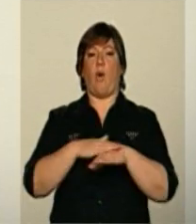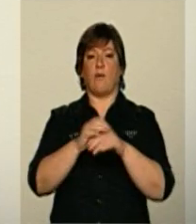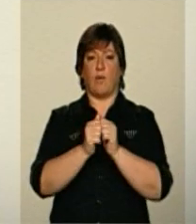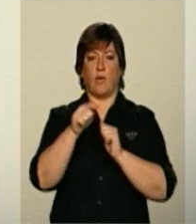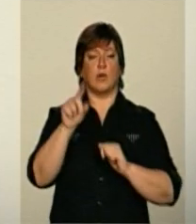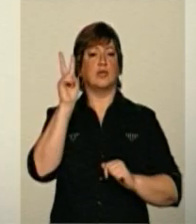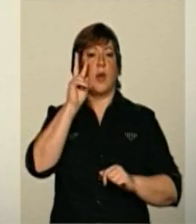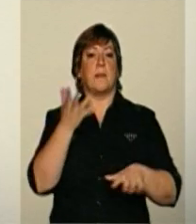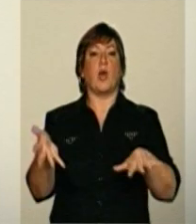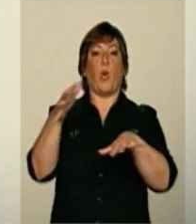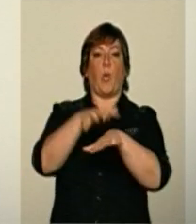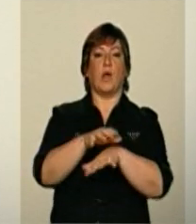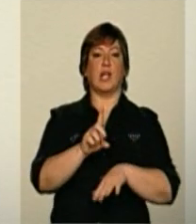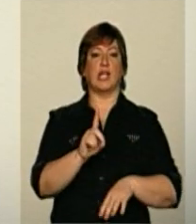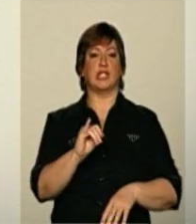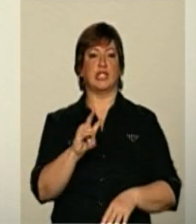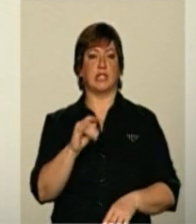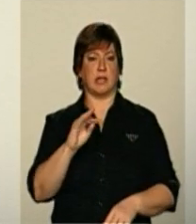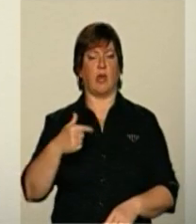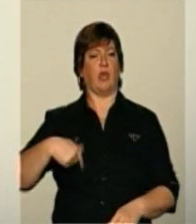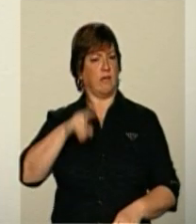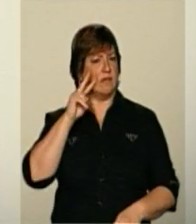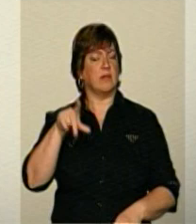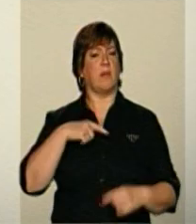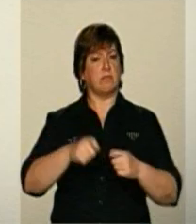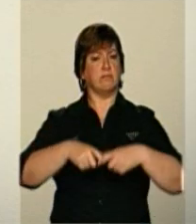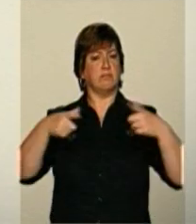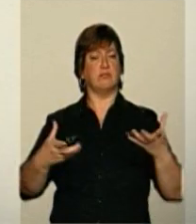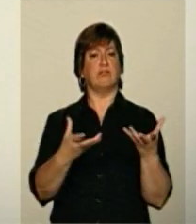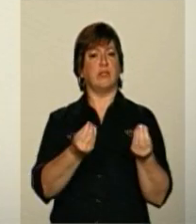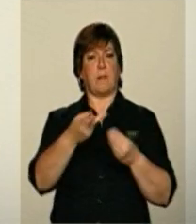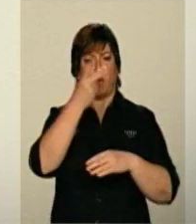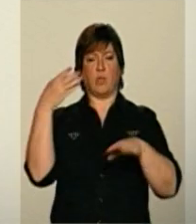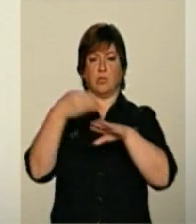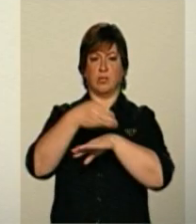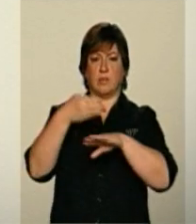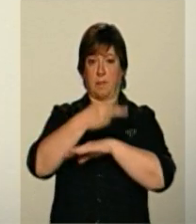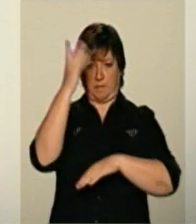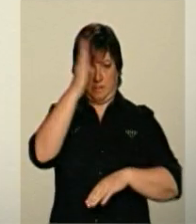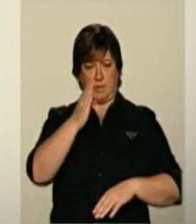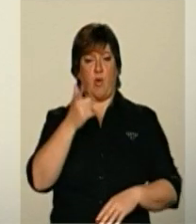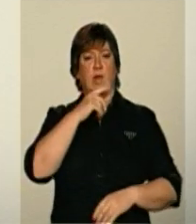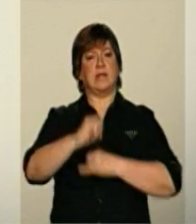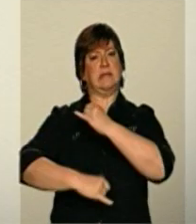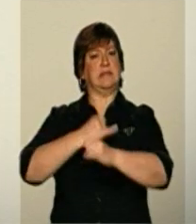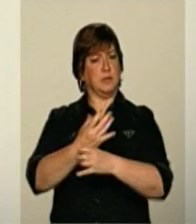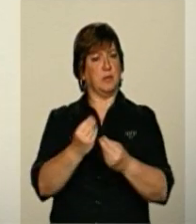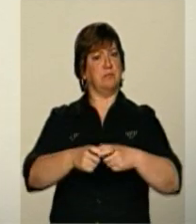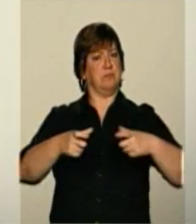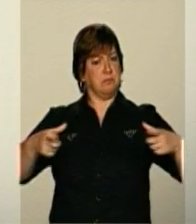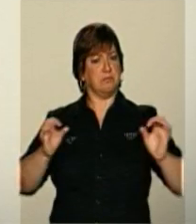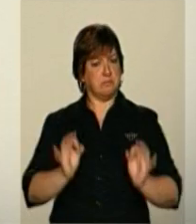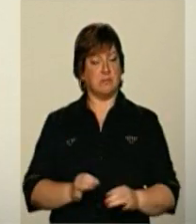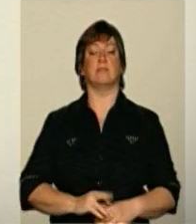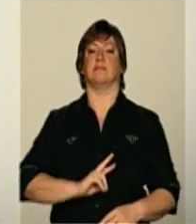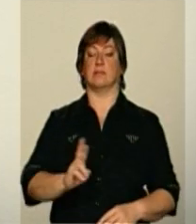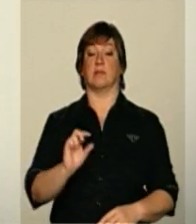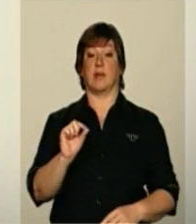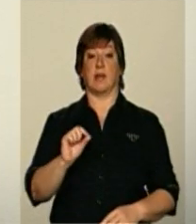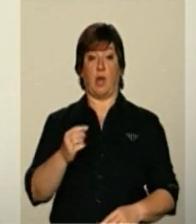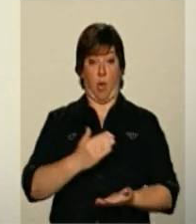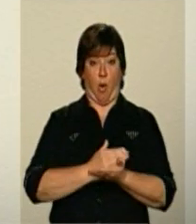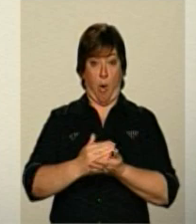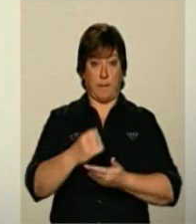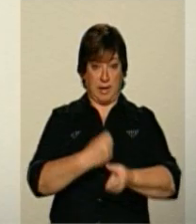a inclusão digital a gente tem observado que aumentou muito o acesso dos brasileiros à internet não é mes ano do início do